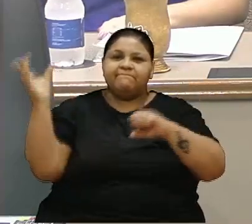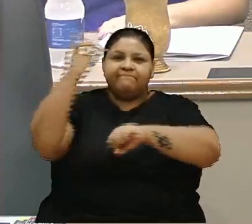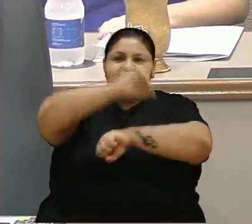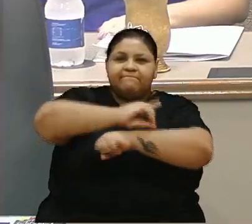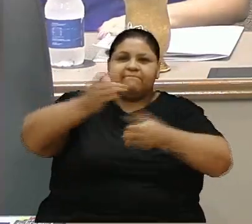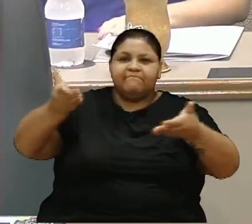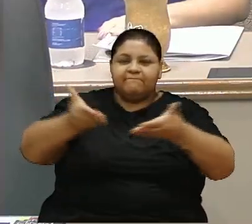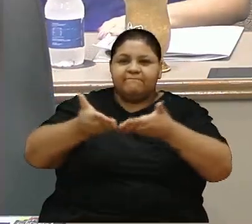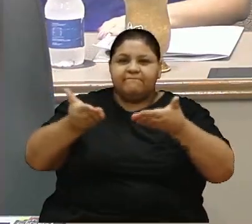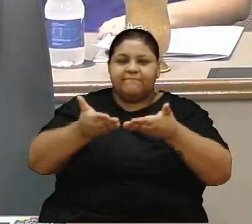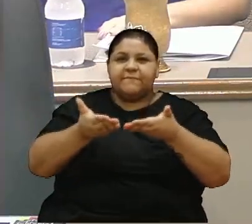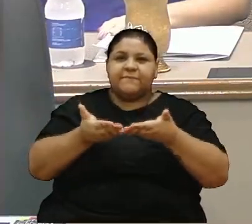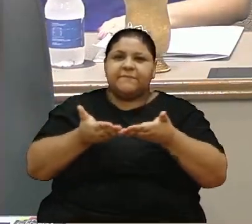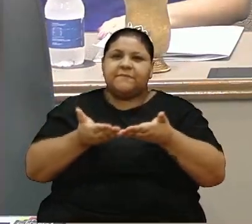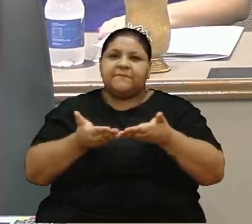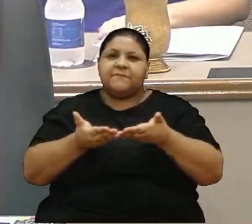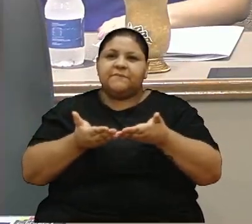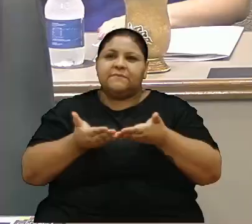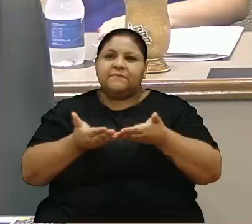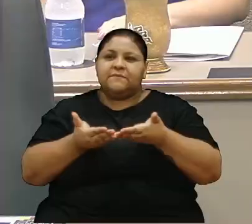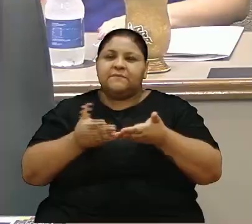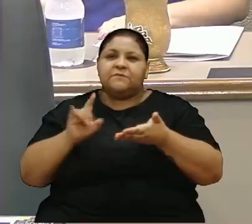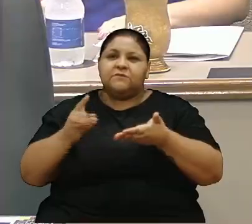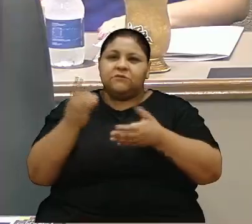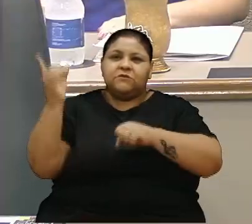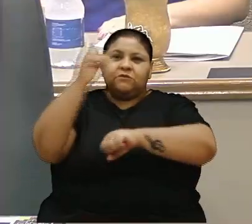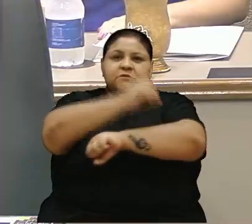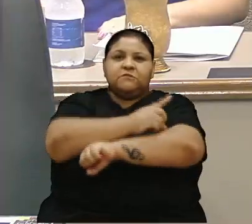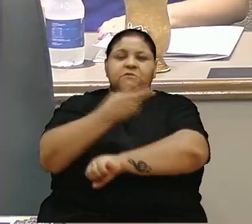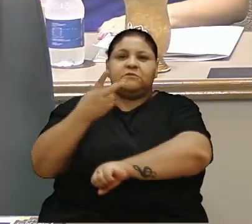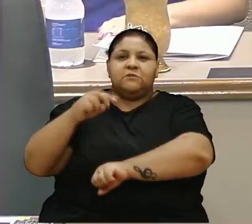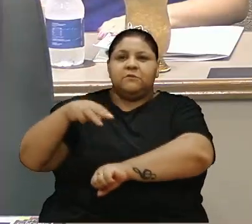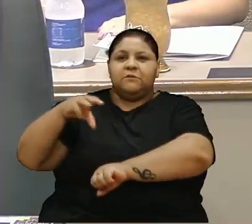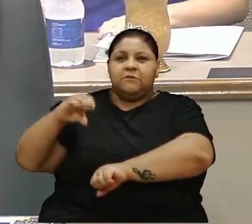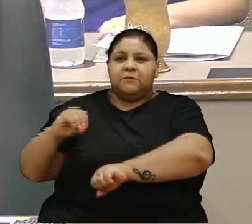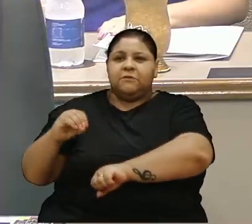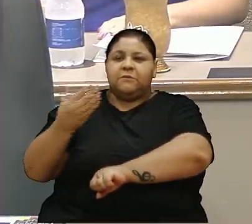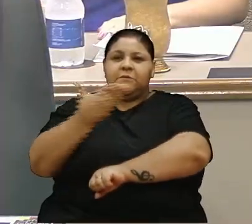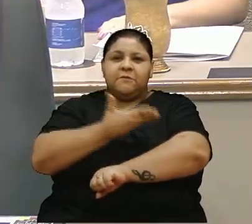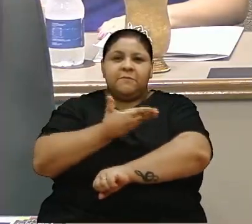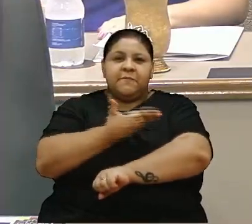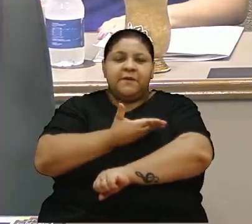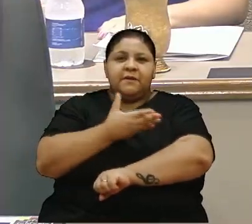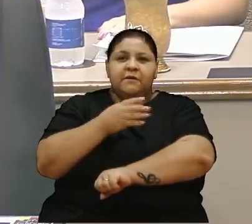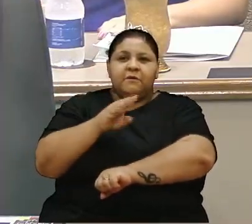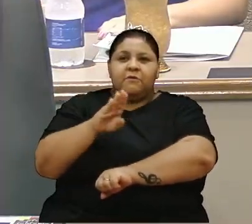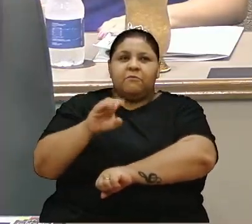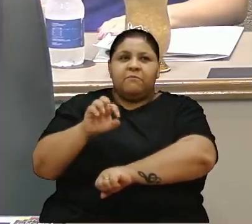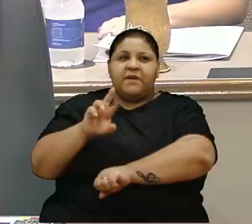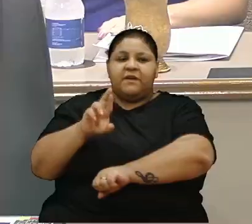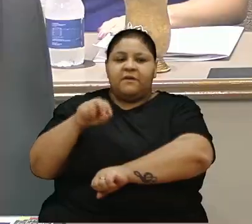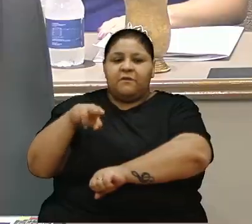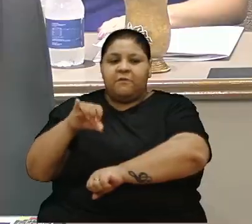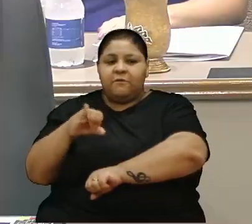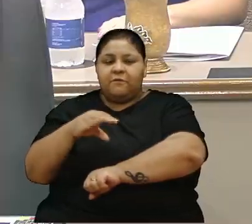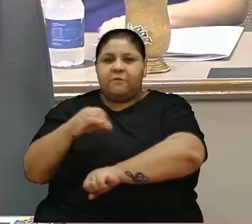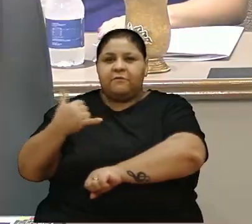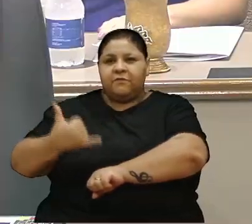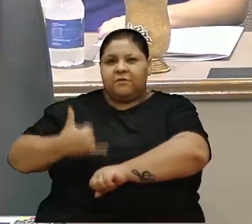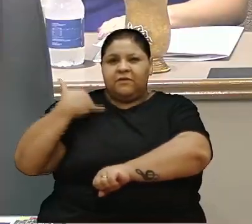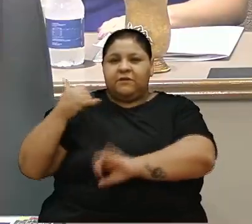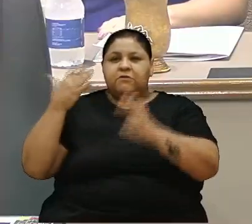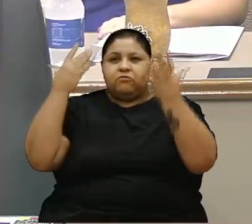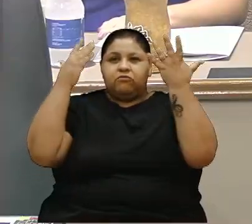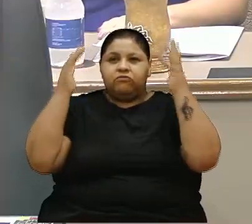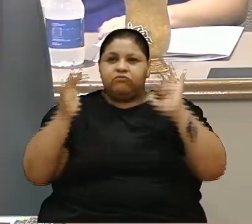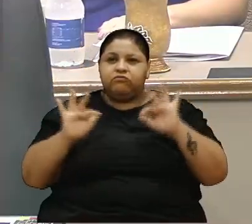hoje, que no último dia 22 de março, aniversariou minha grande amiga Berenice Adami, a Beri, que teu aniversário seja repleto de